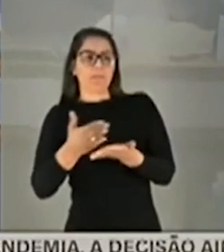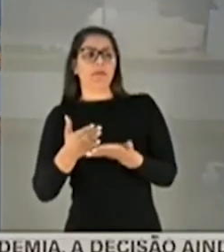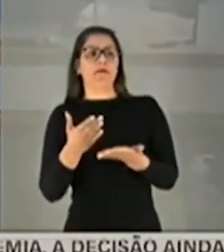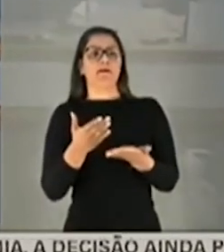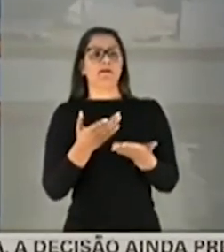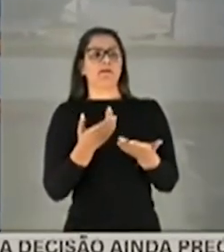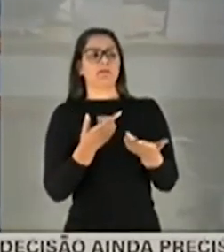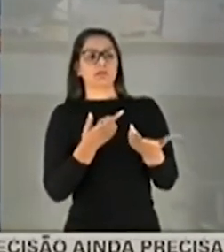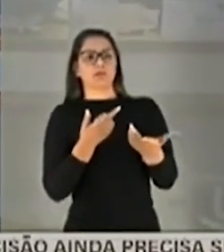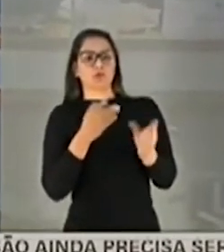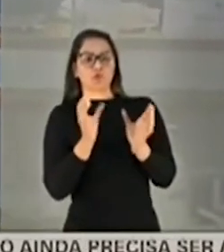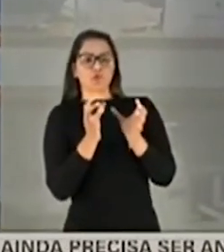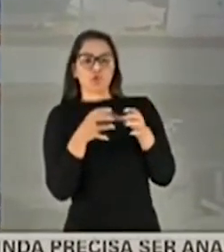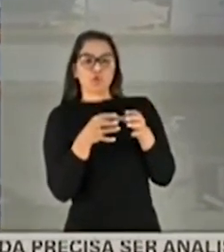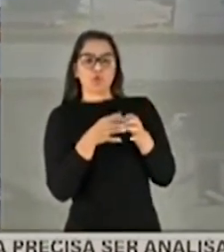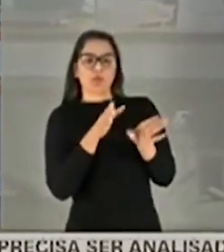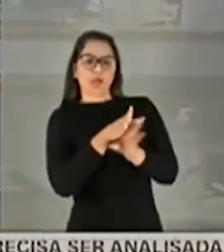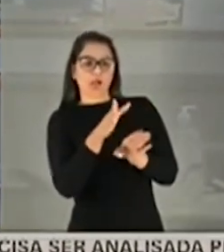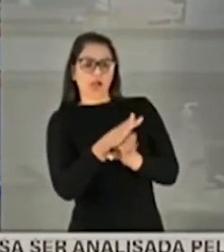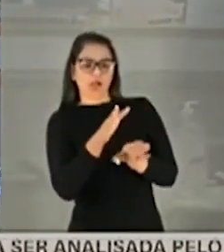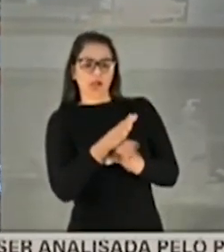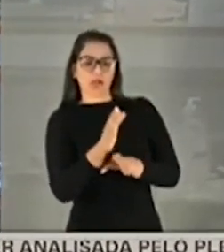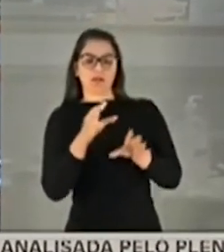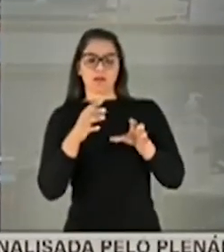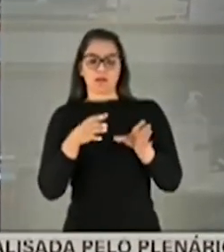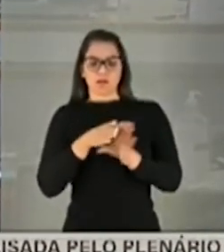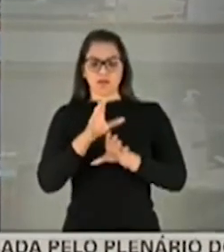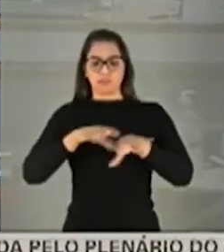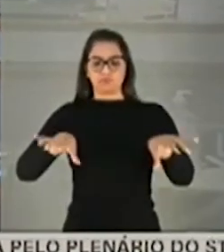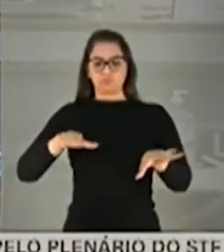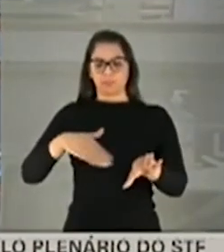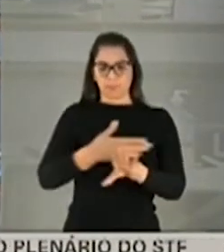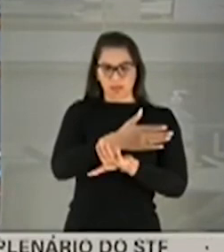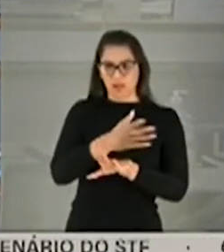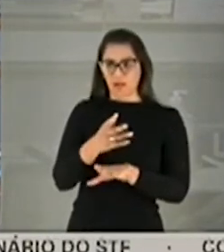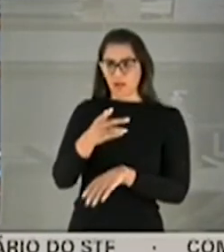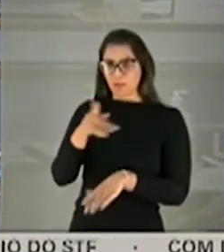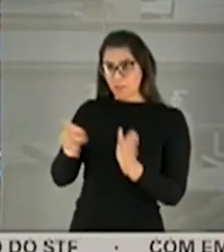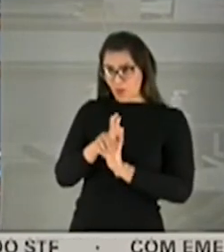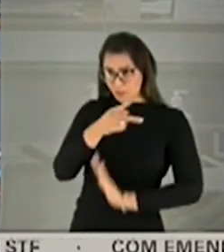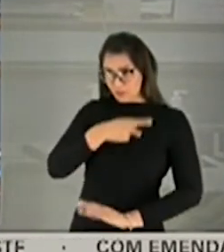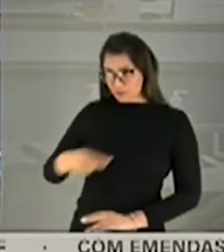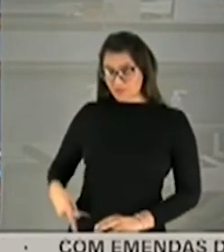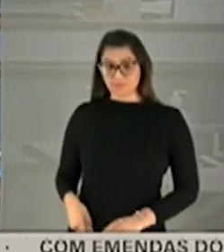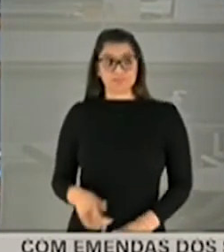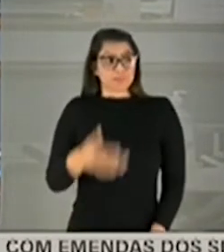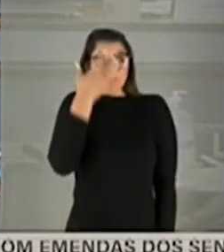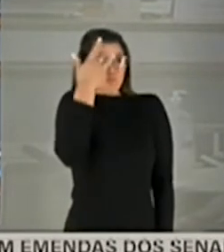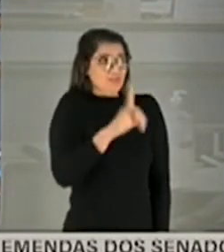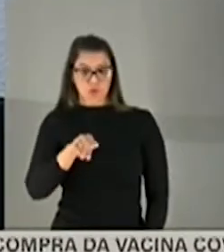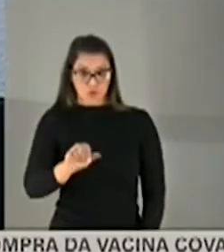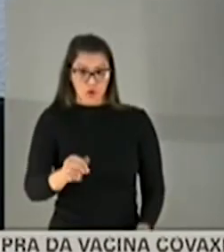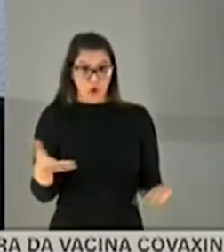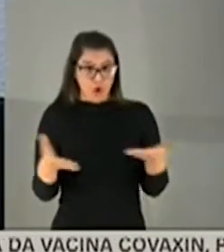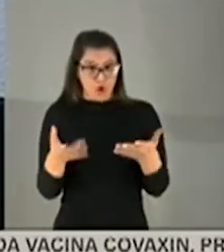desse grupo de aconselhamento paralelo ao presidente da República? Não sei. Que eu saiba, não tem grupo e nem financiamento,